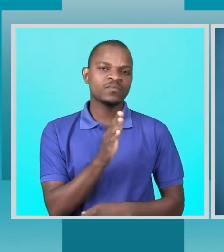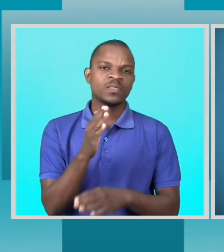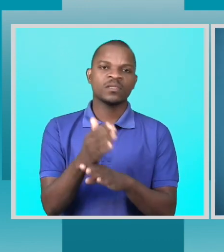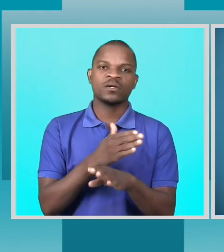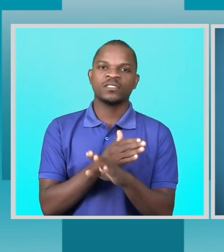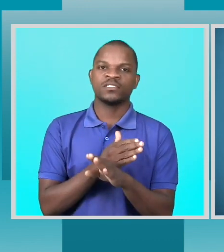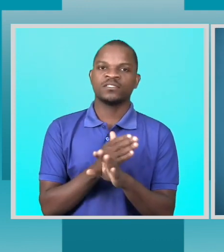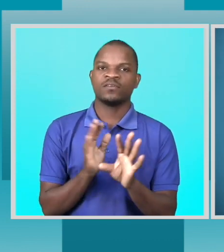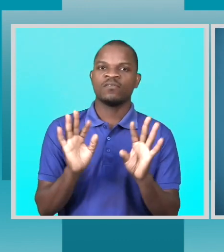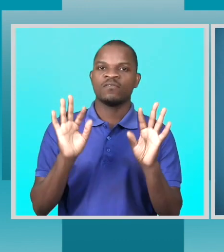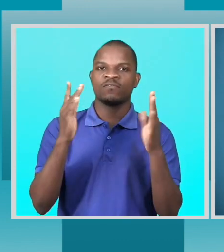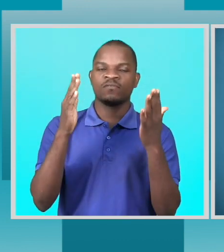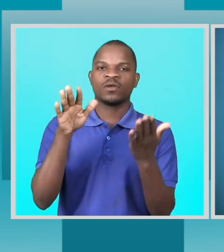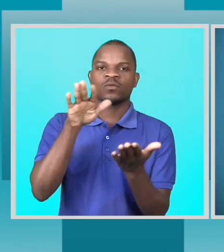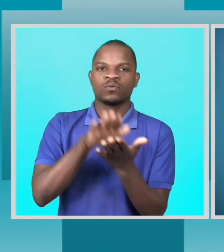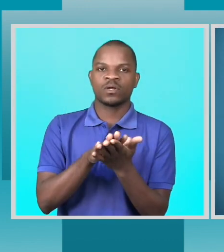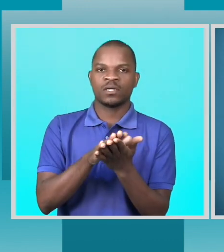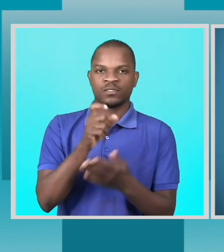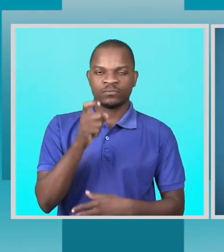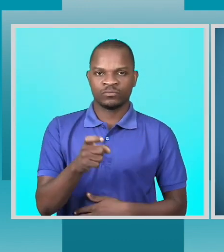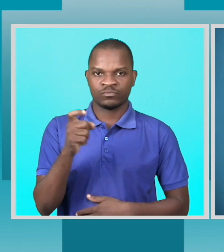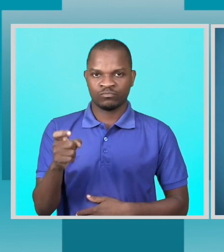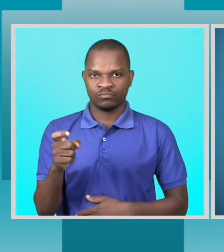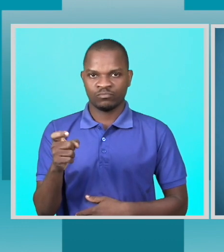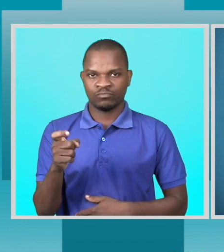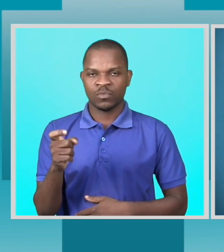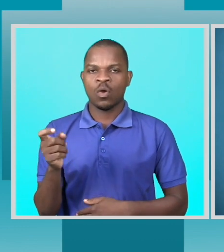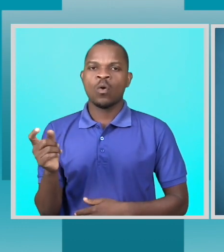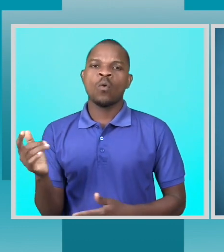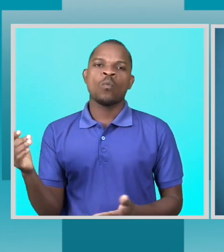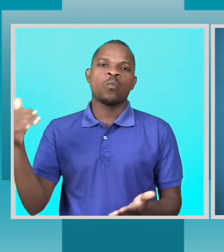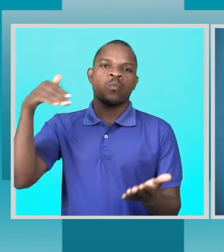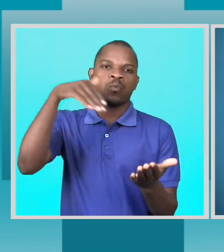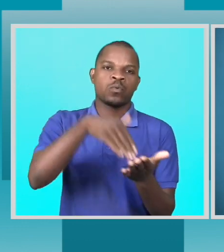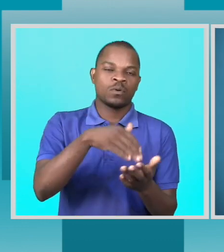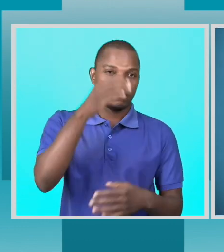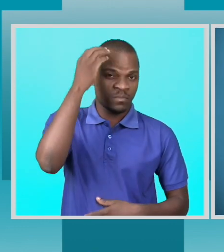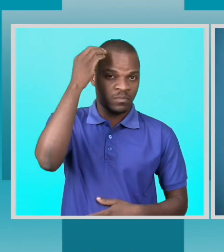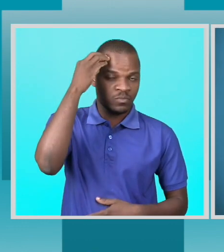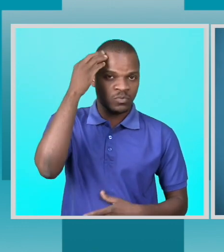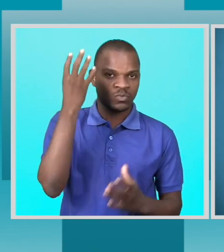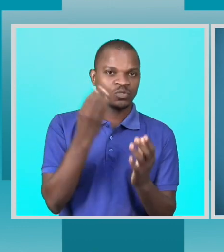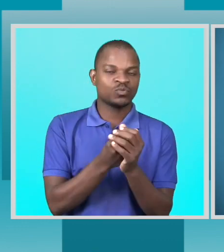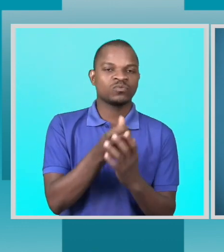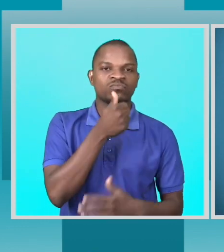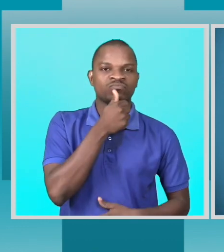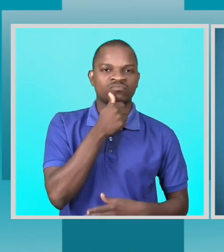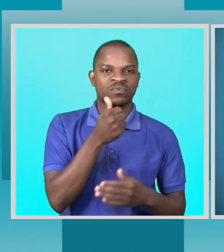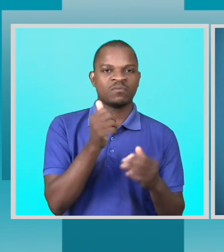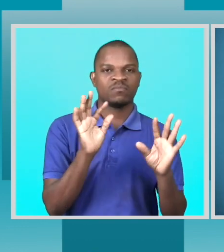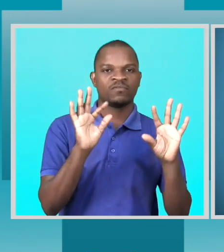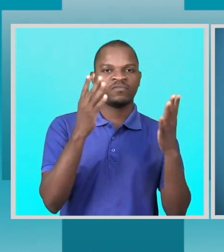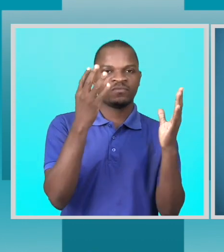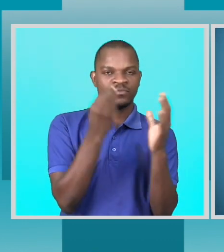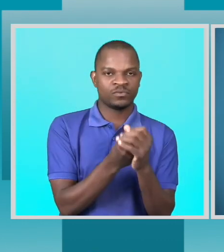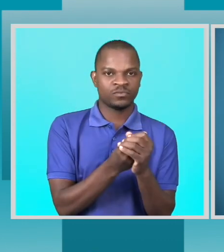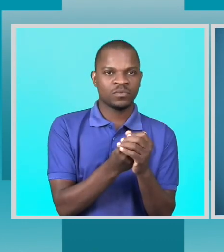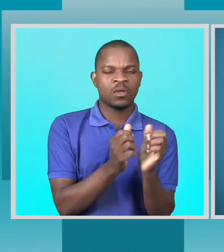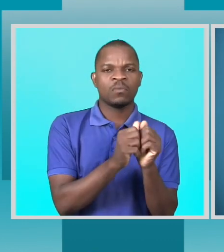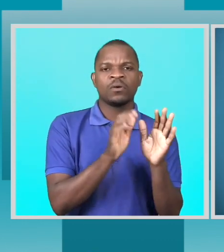casa, para a Gui Maputo com uma tia, que era para viver com ela. Depois, ela,